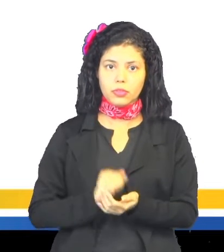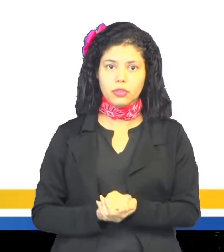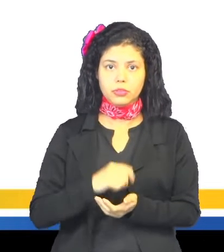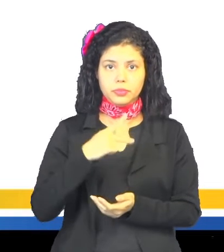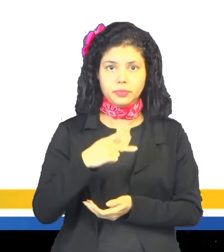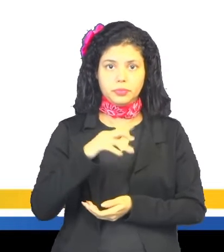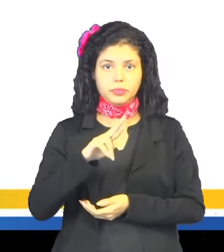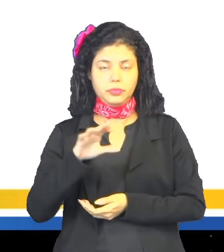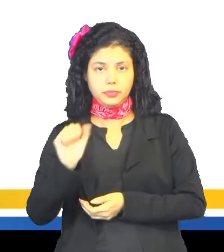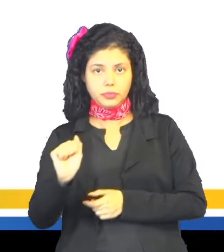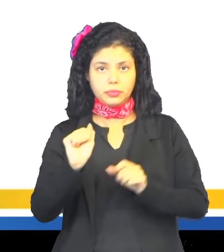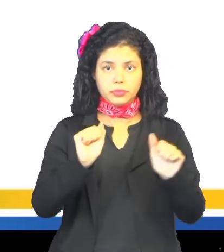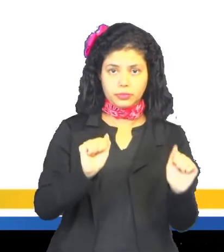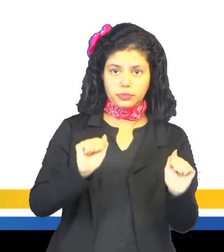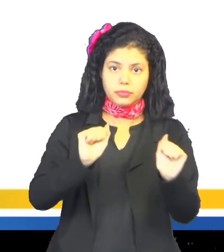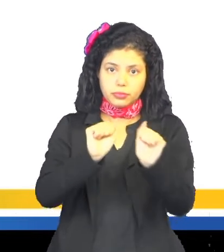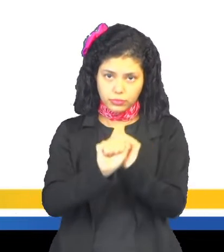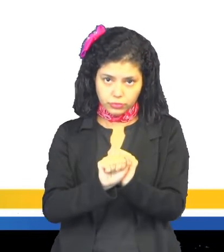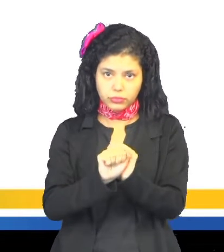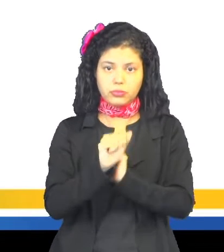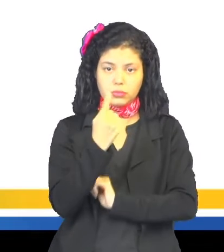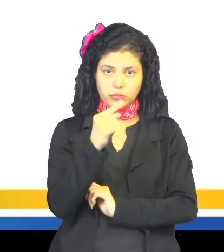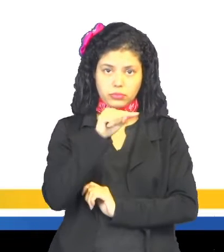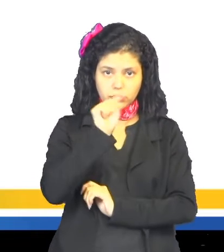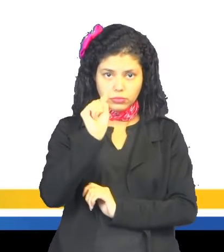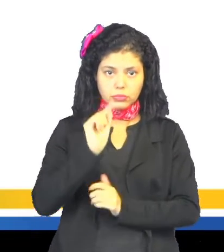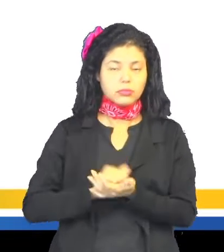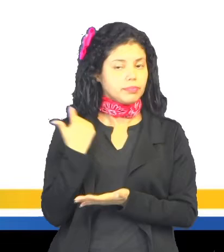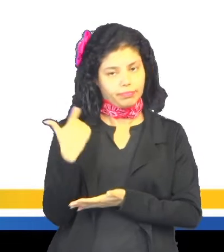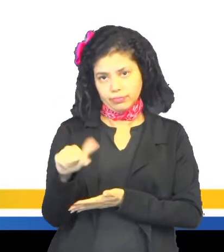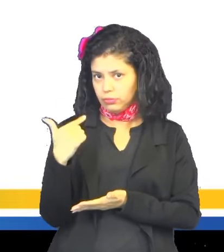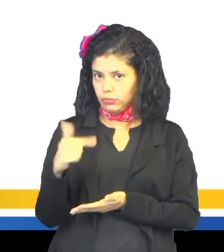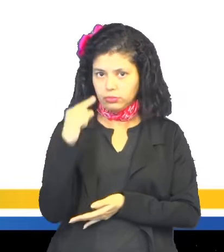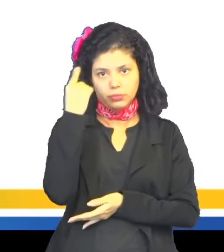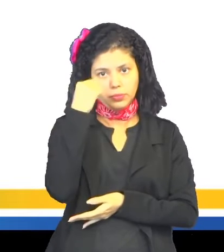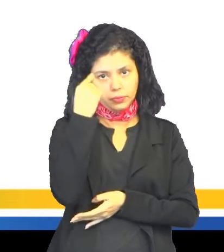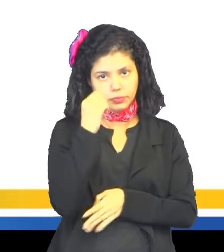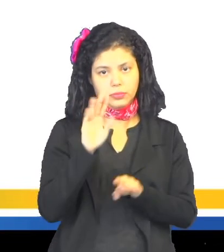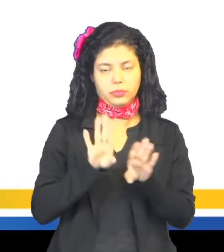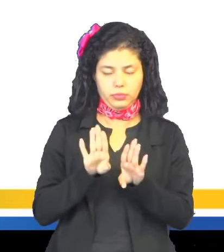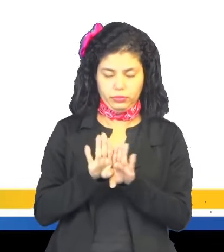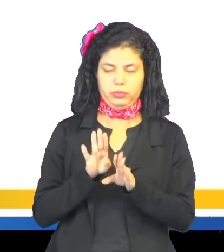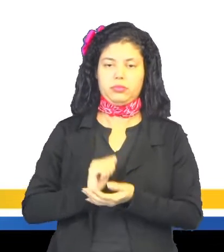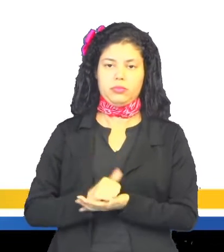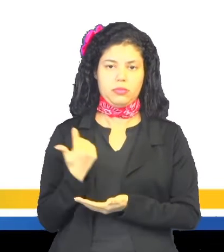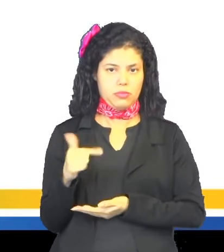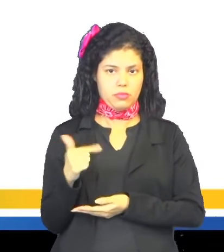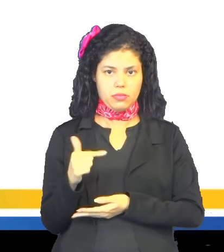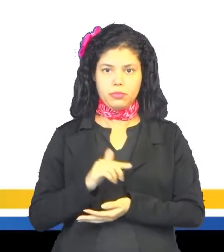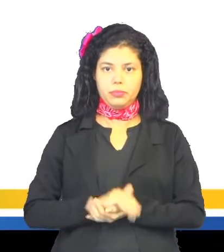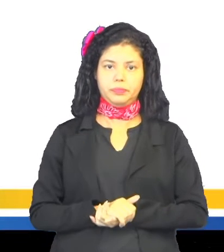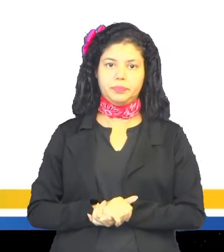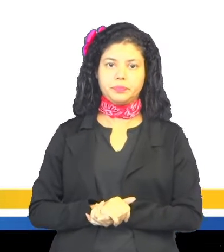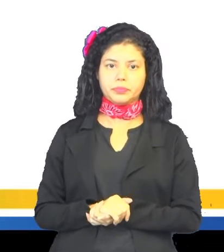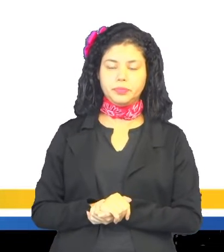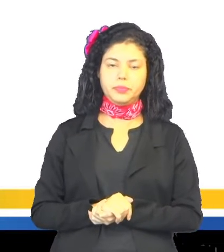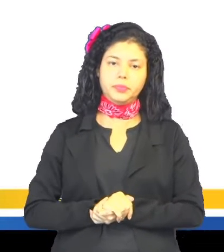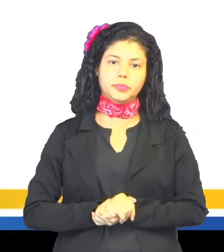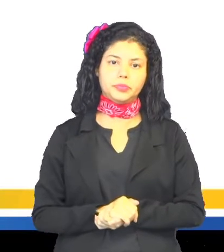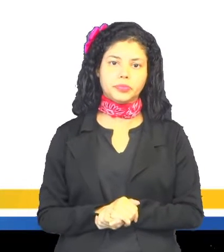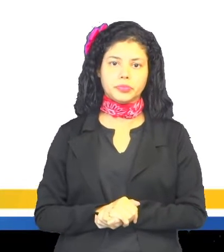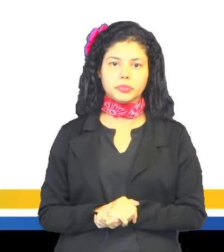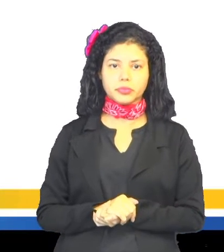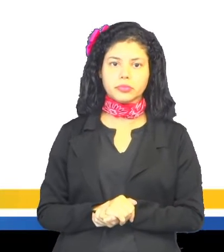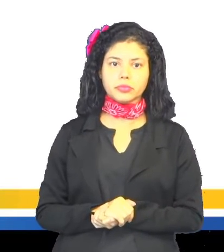junção da preposição Com artigo né então na língua para elas também não temos esse pensei a situação aí de casa né que esse